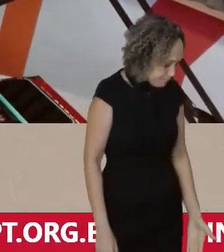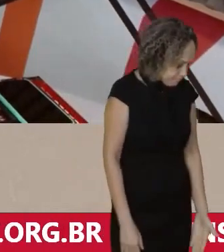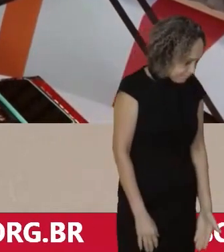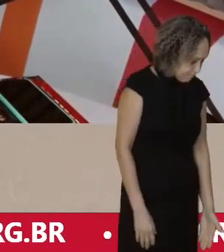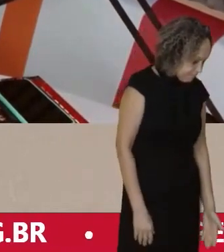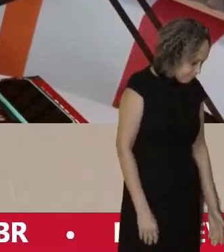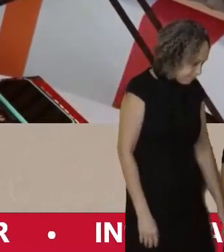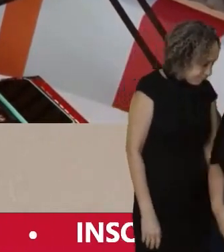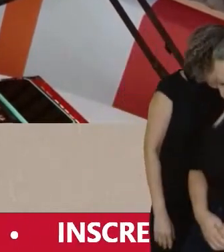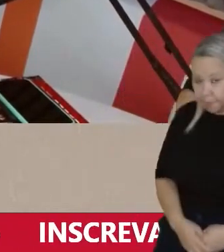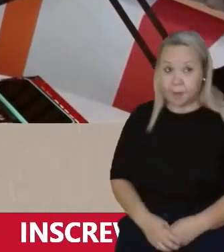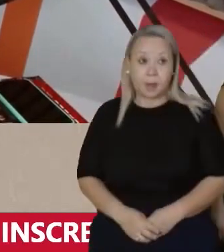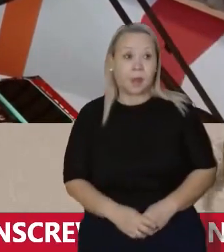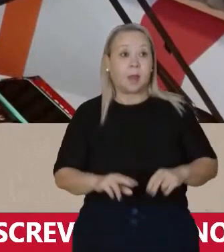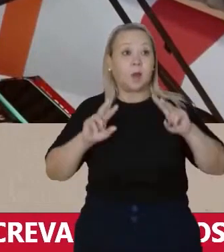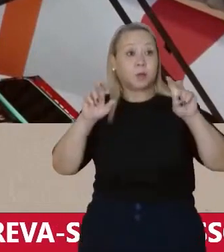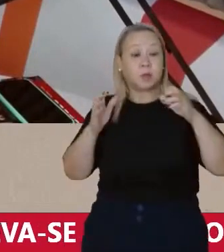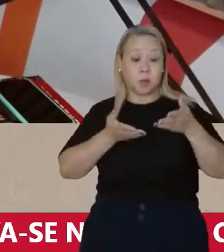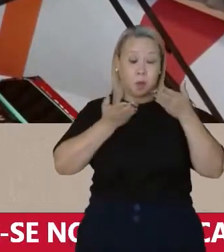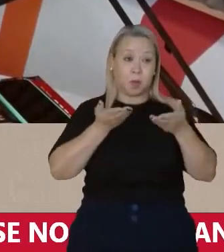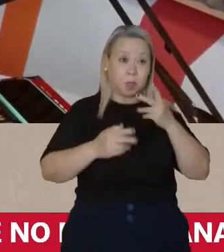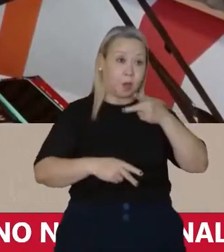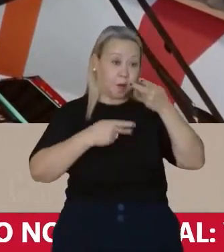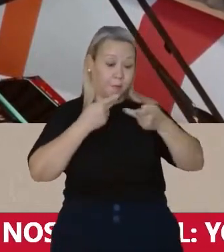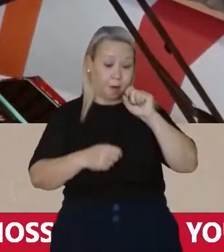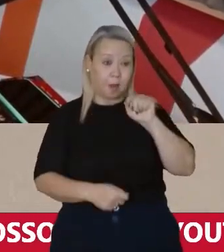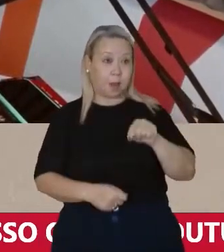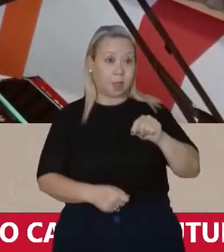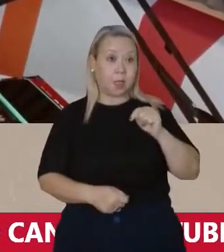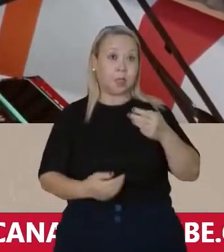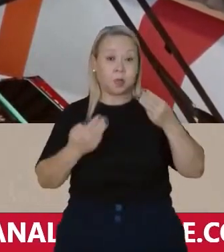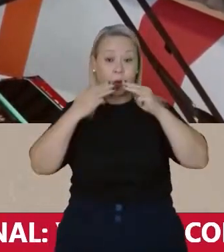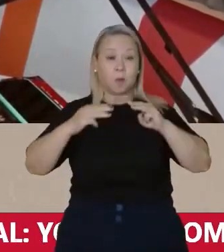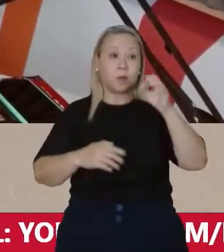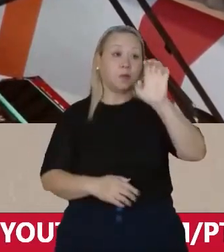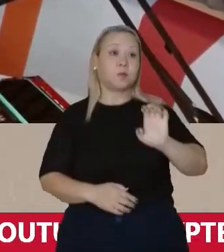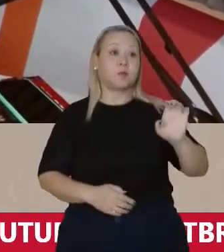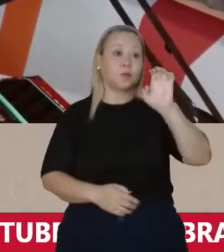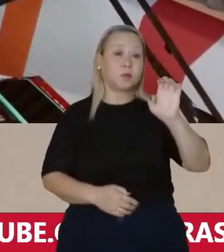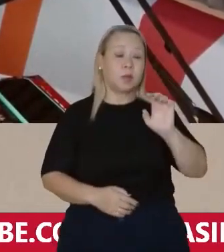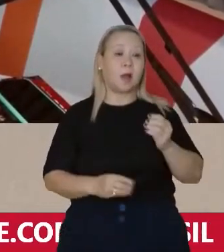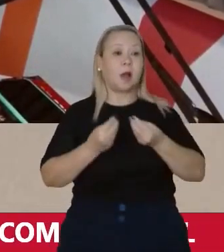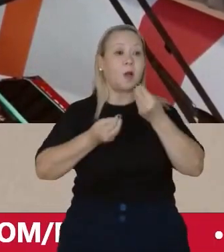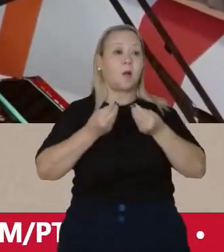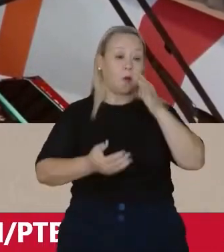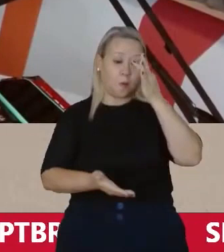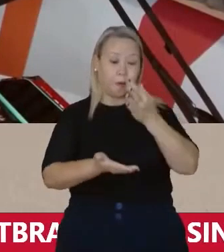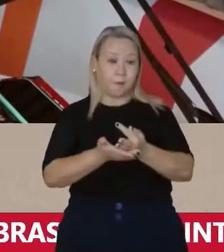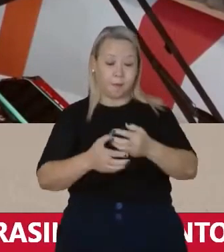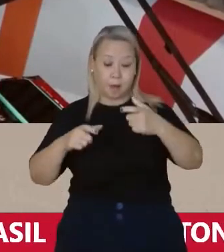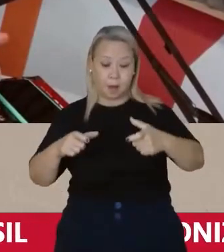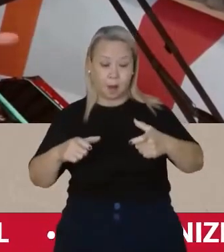Isso é um assunto que a gente vai tratar aqui também, sobre essa omissão do Estado, né, e como é que a fé, os espaços de